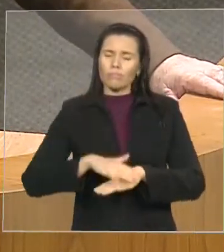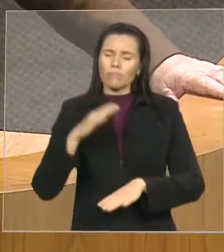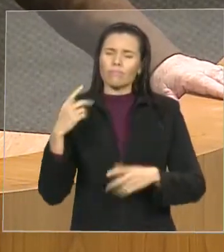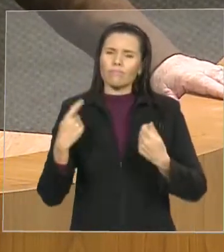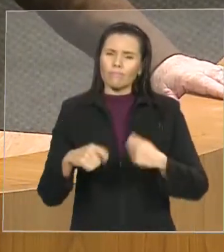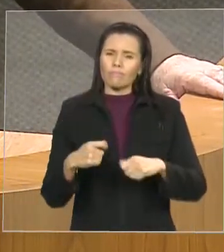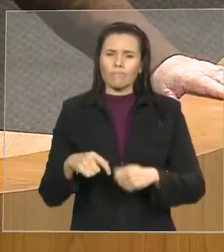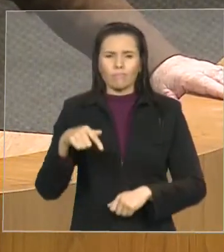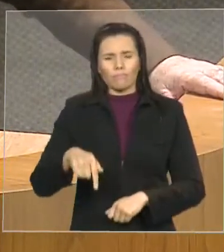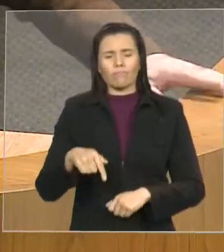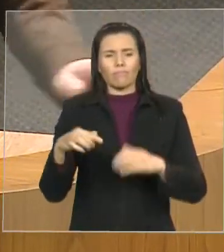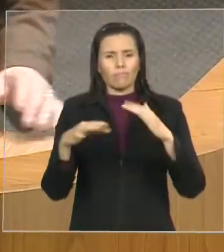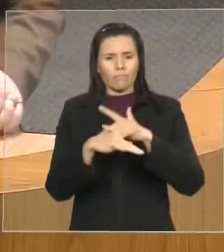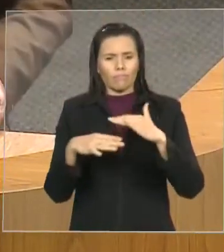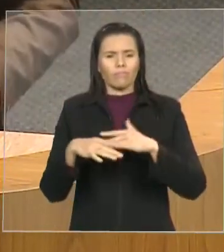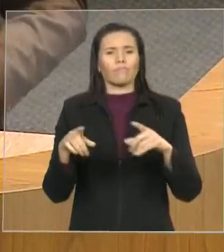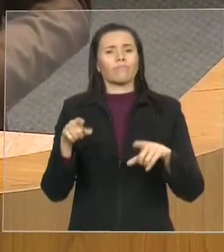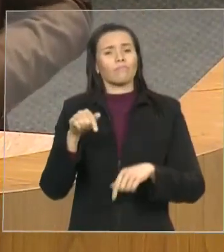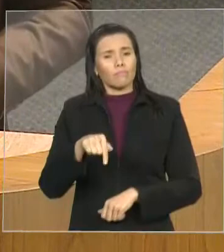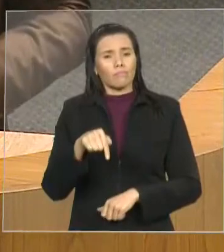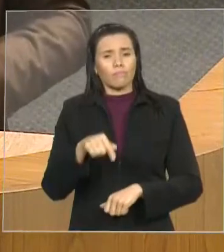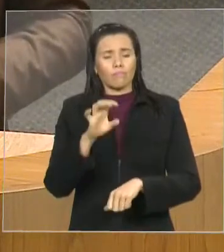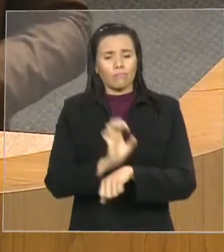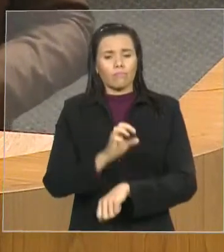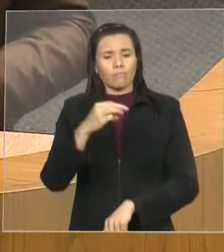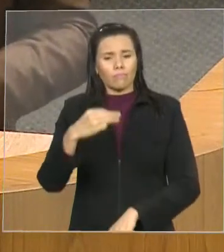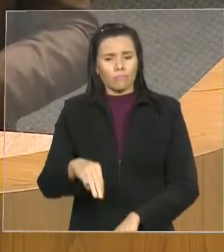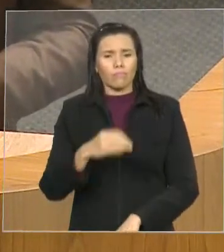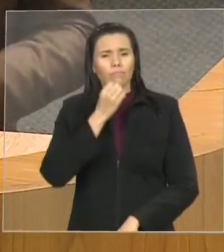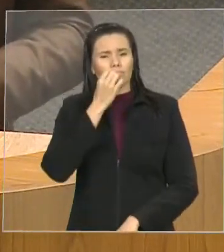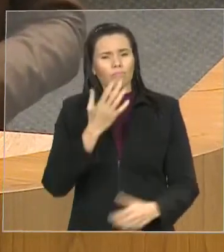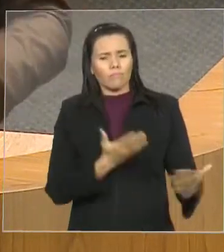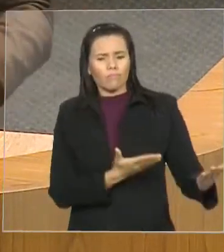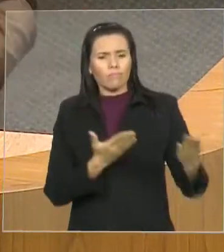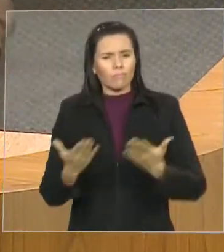neste Estado. Seja bem-vindo. Muito obrigado, senhoras e senhores deputados.